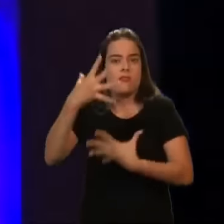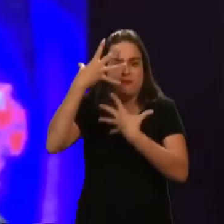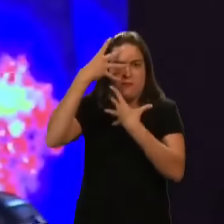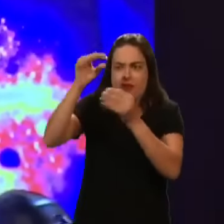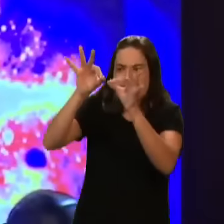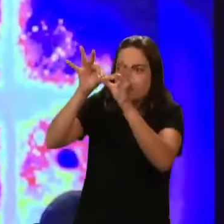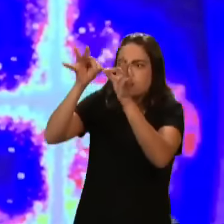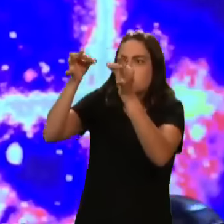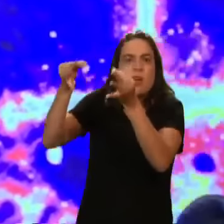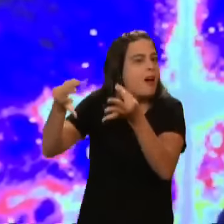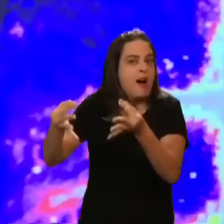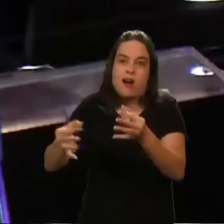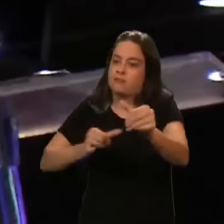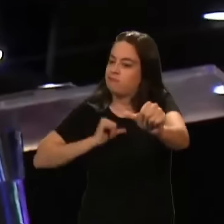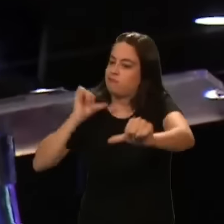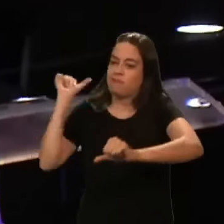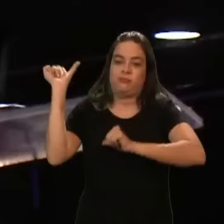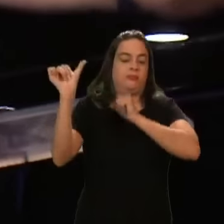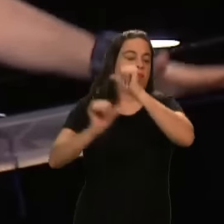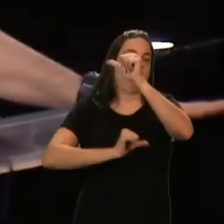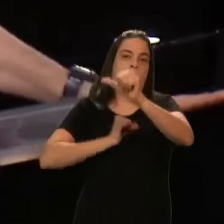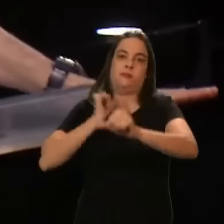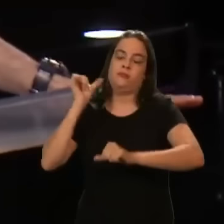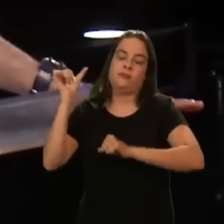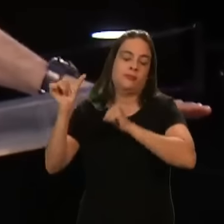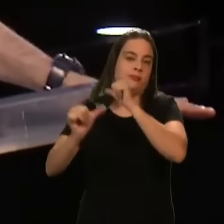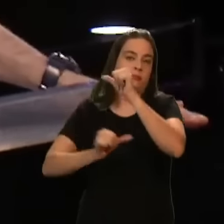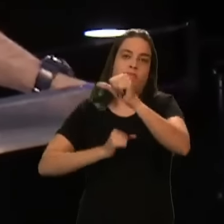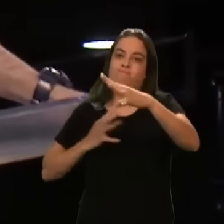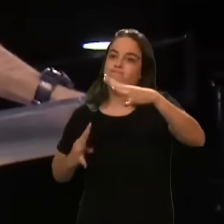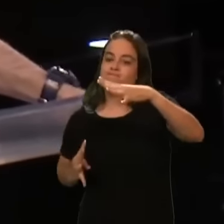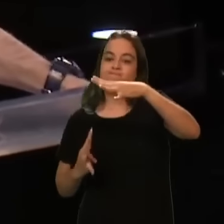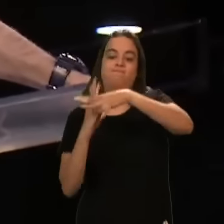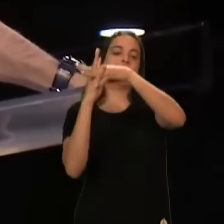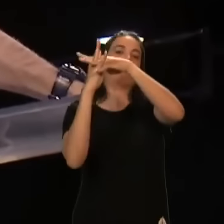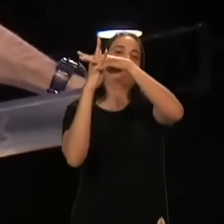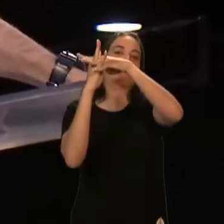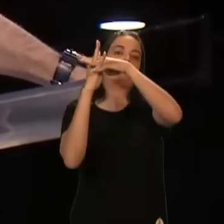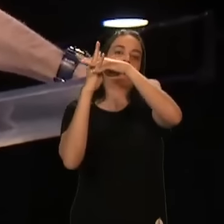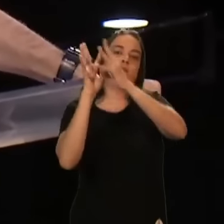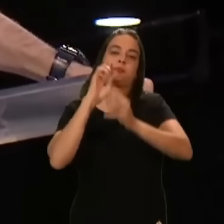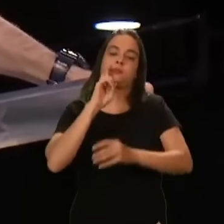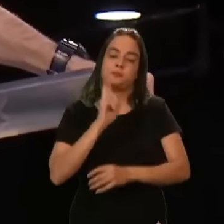vai gerar resultados extraordinários.